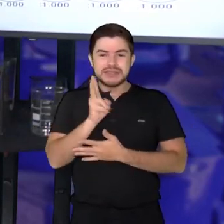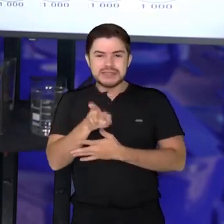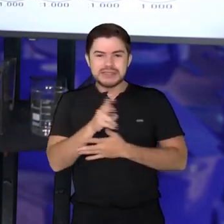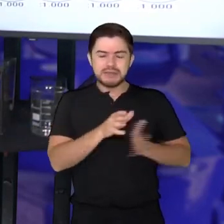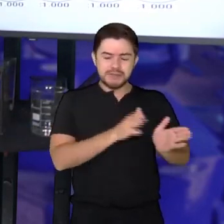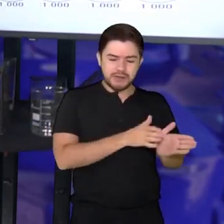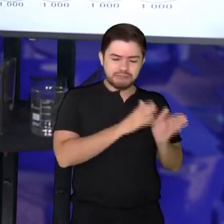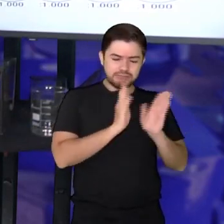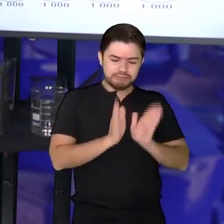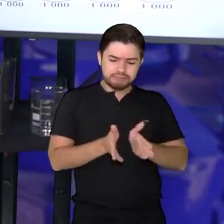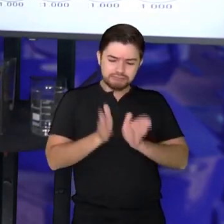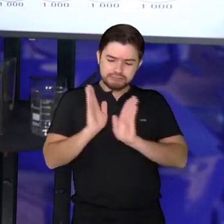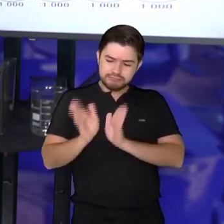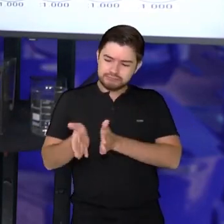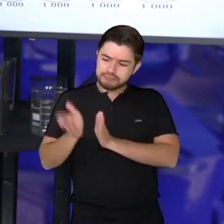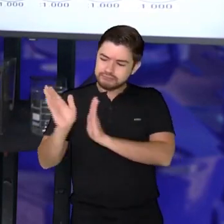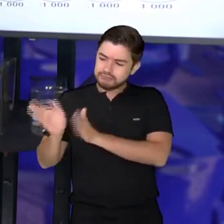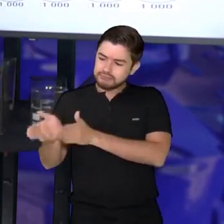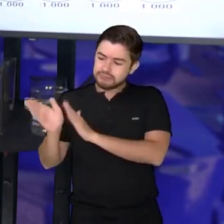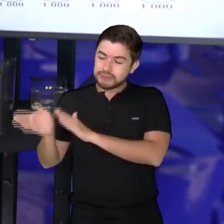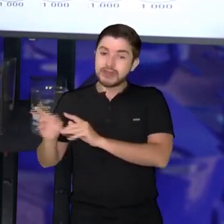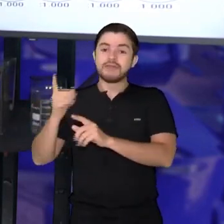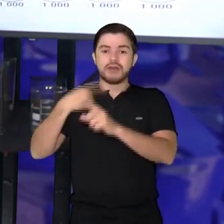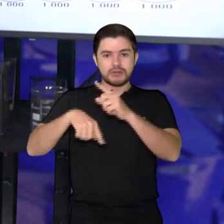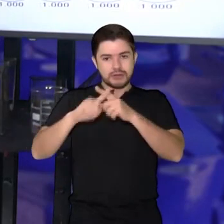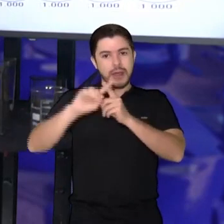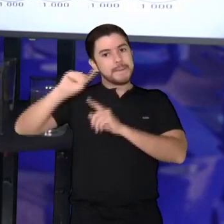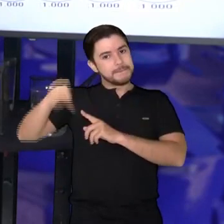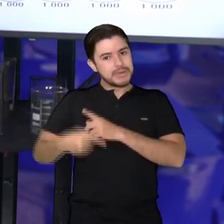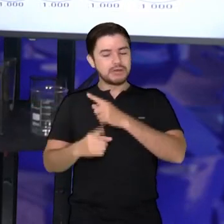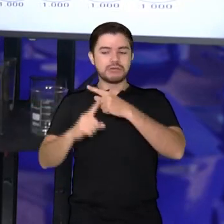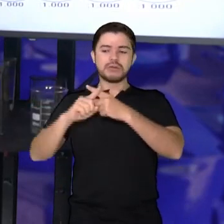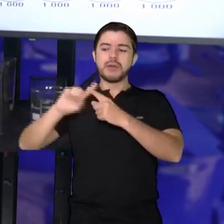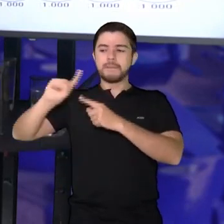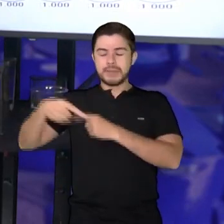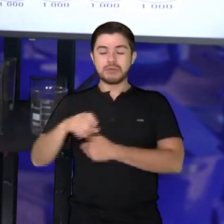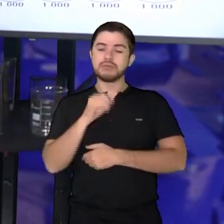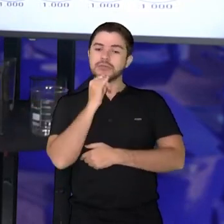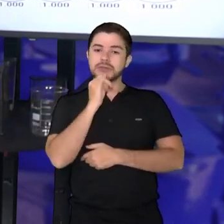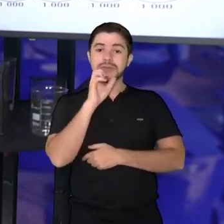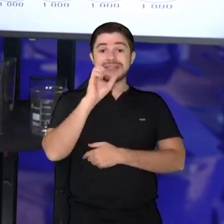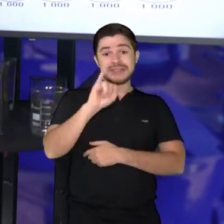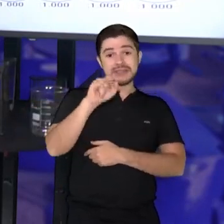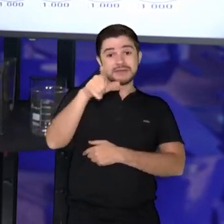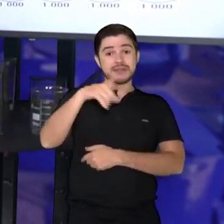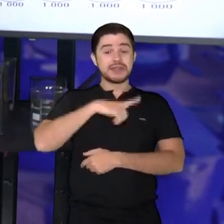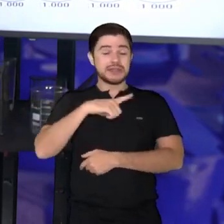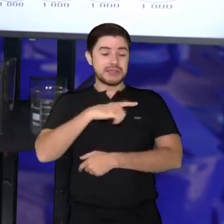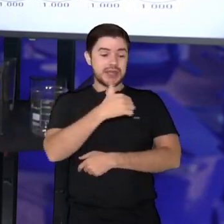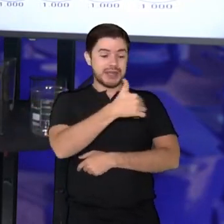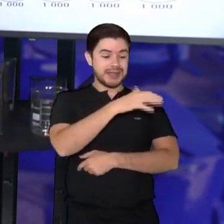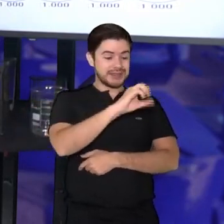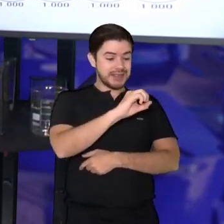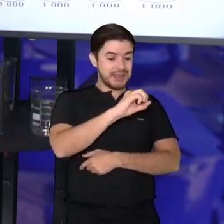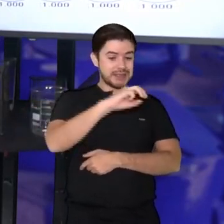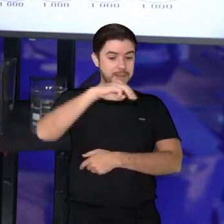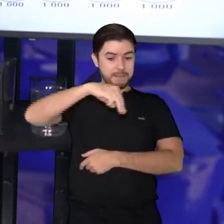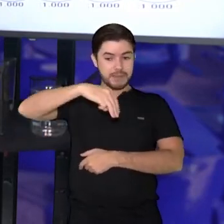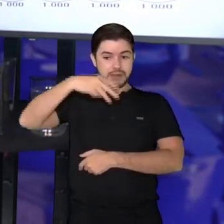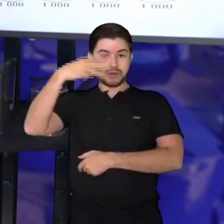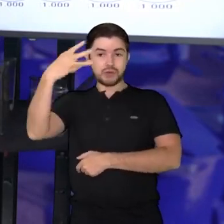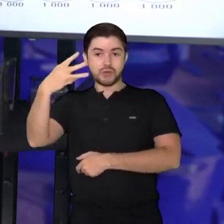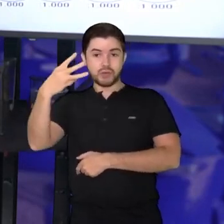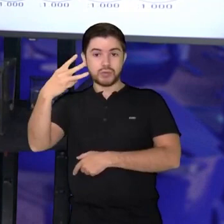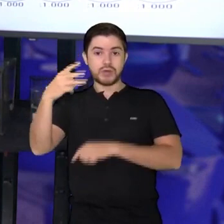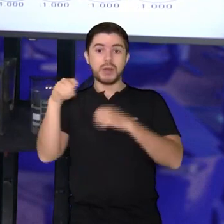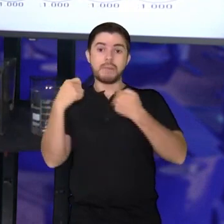essas etapas, vai multiplicando por 1000. Se você tem 10 metros cúbicos para chegar em centímetro, então